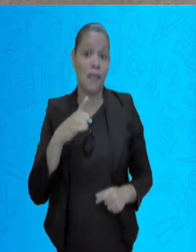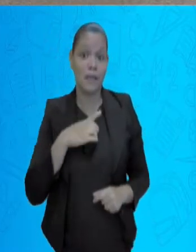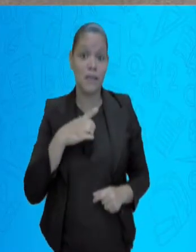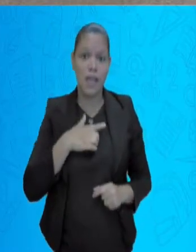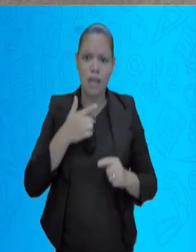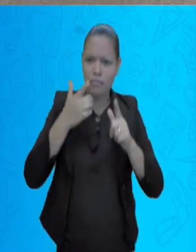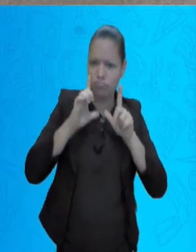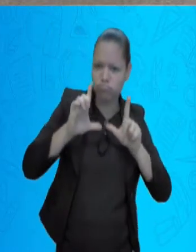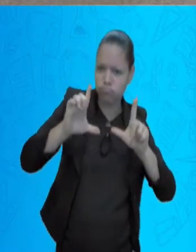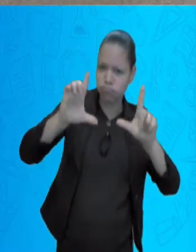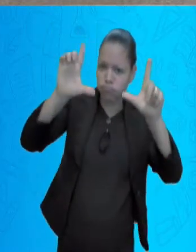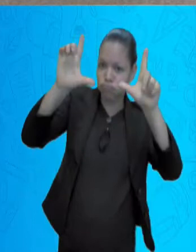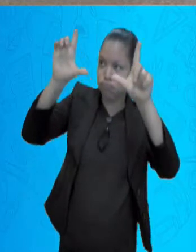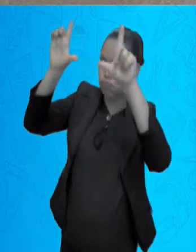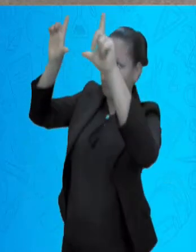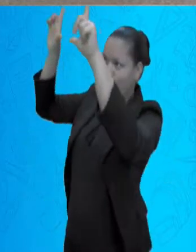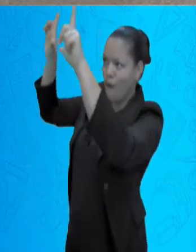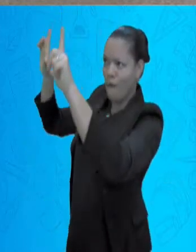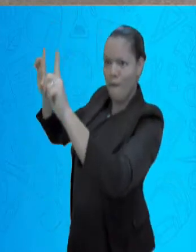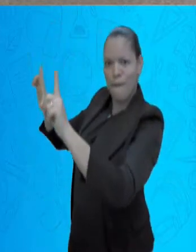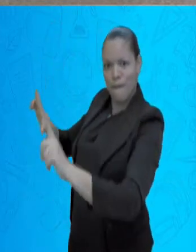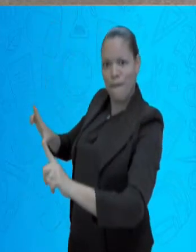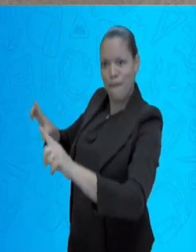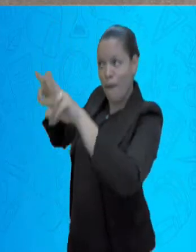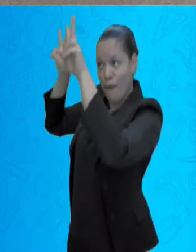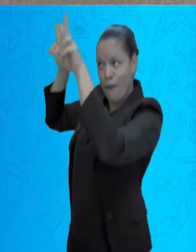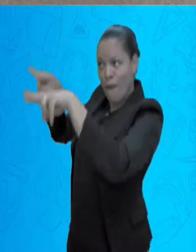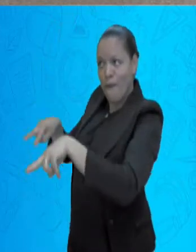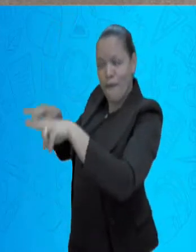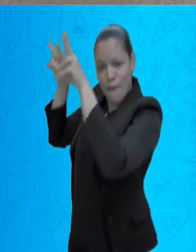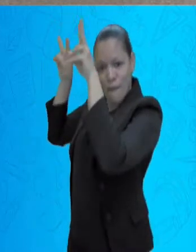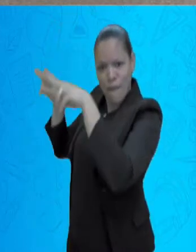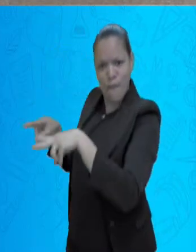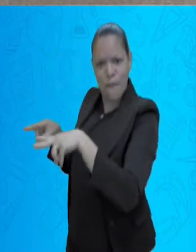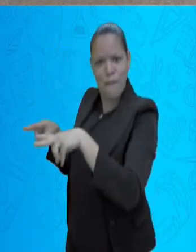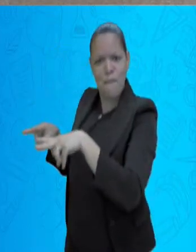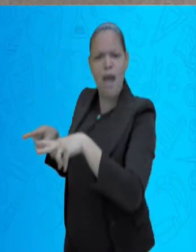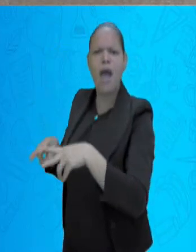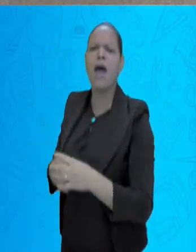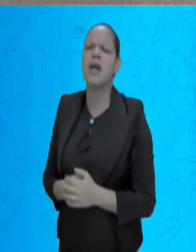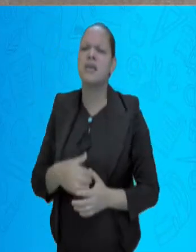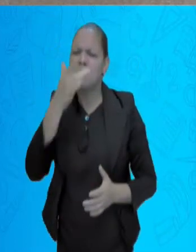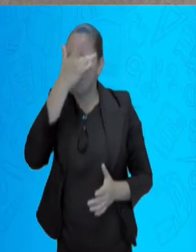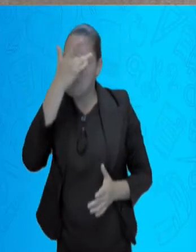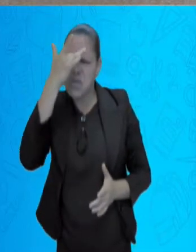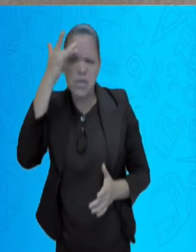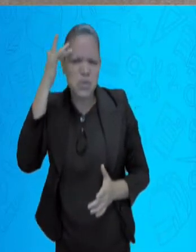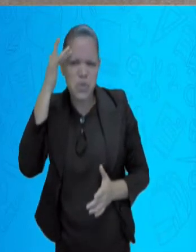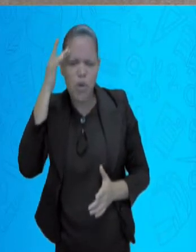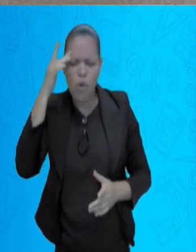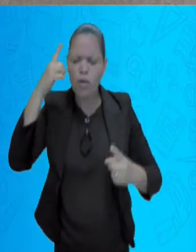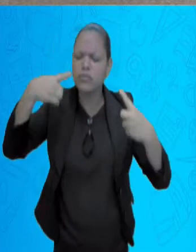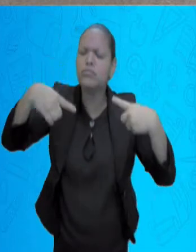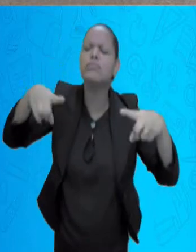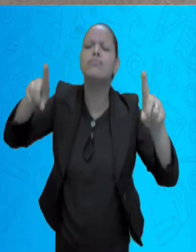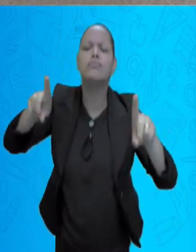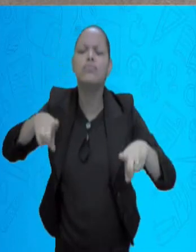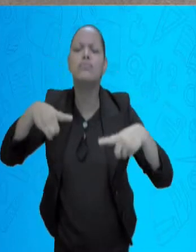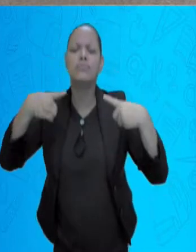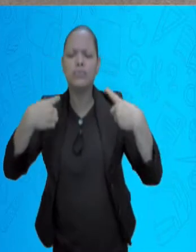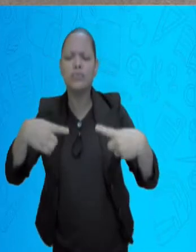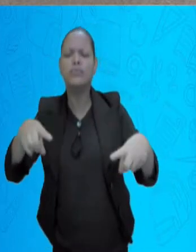o som da orquestra. Nós falamos a respeito dos instrumentos que eram produzidos